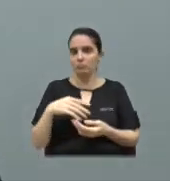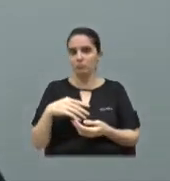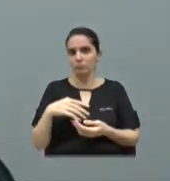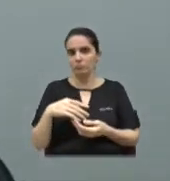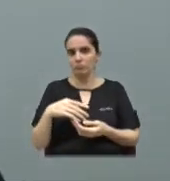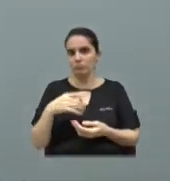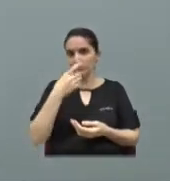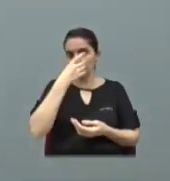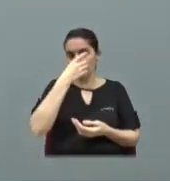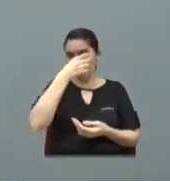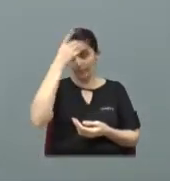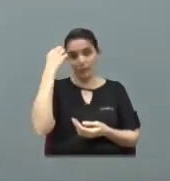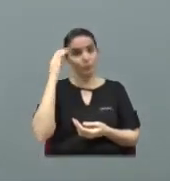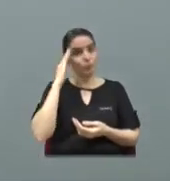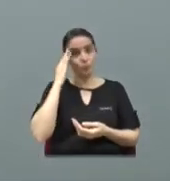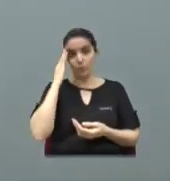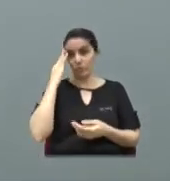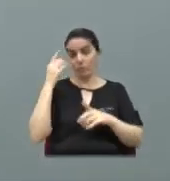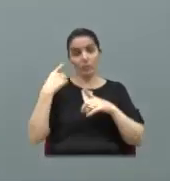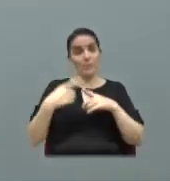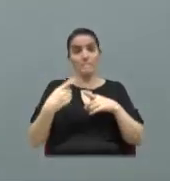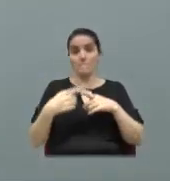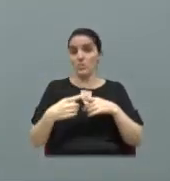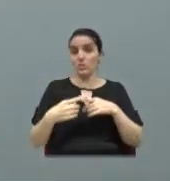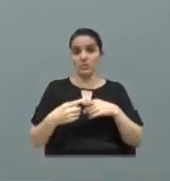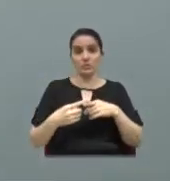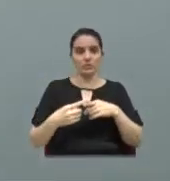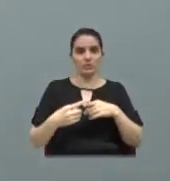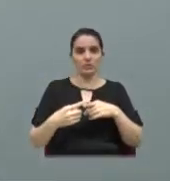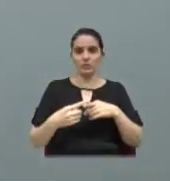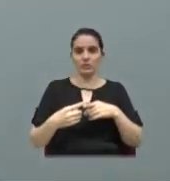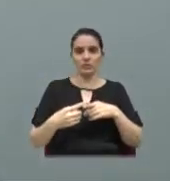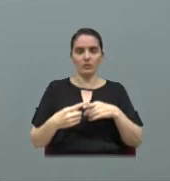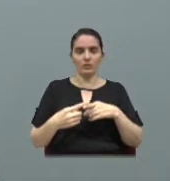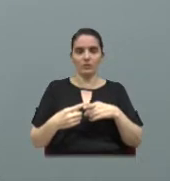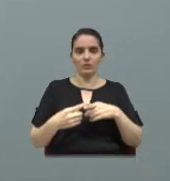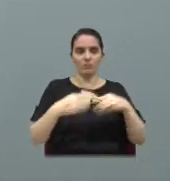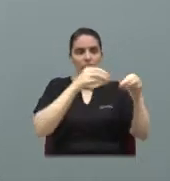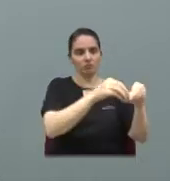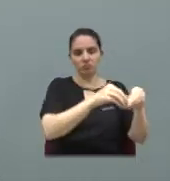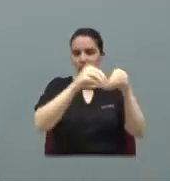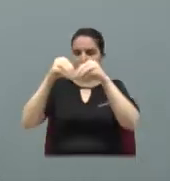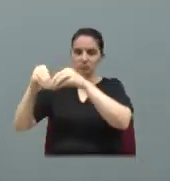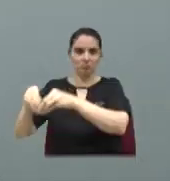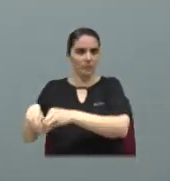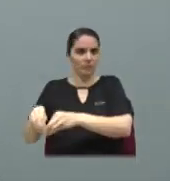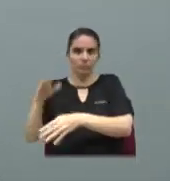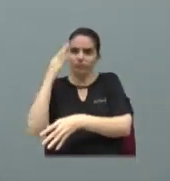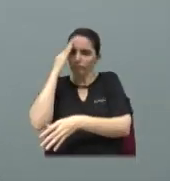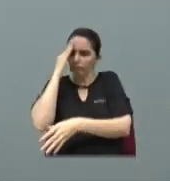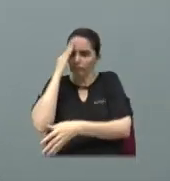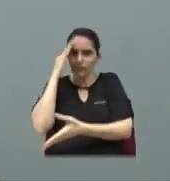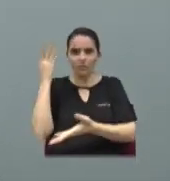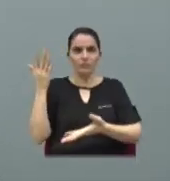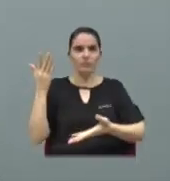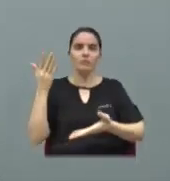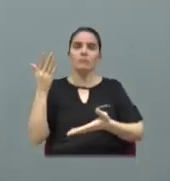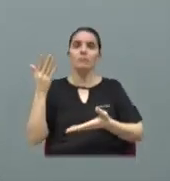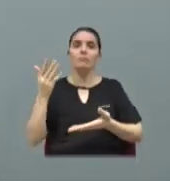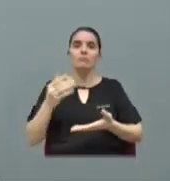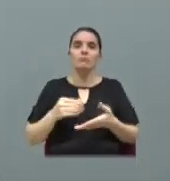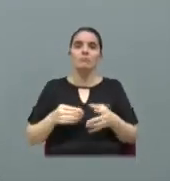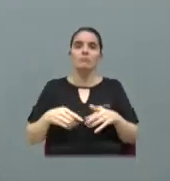porque até onde nós sabemos não teve mais essa necessidade de troca de local, entendeu? Acho que isso foi